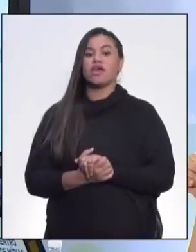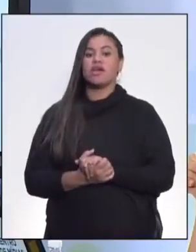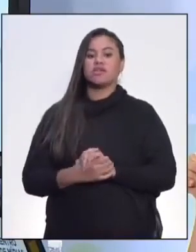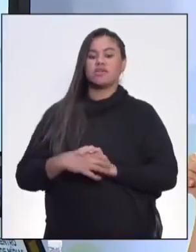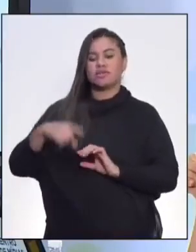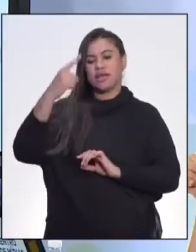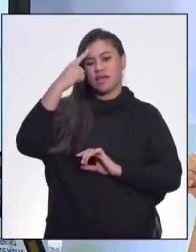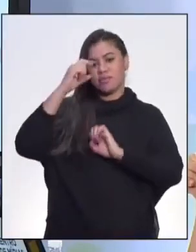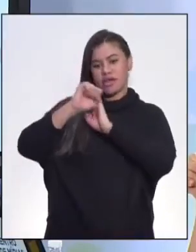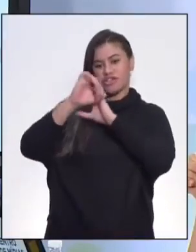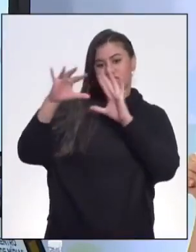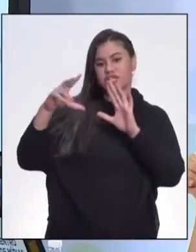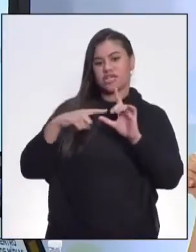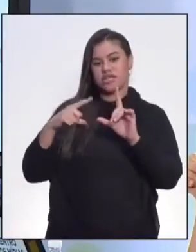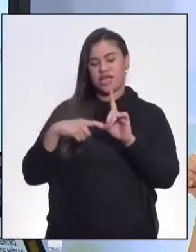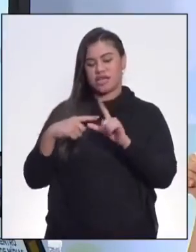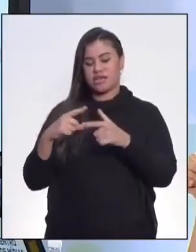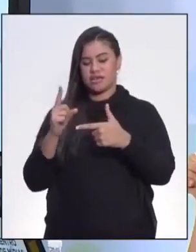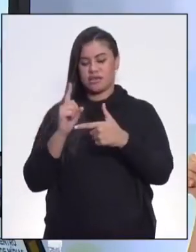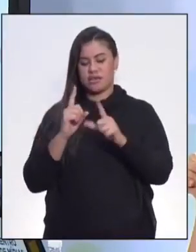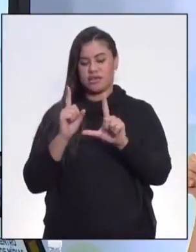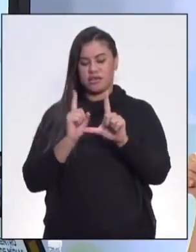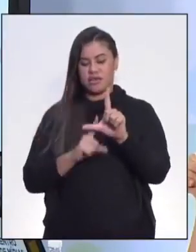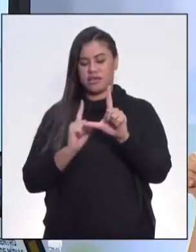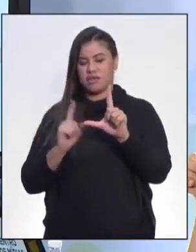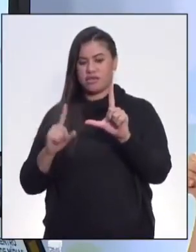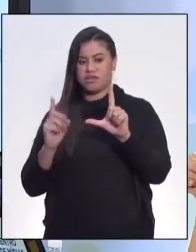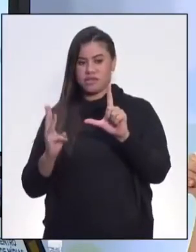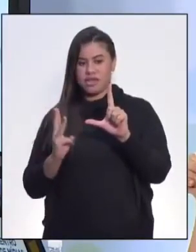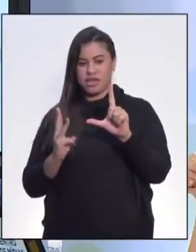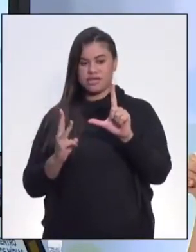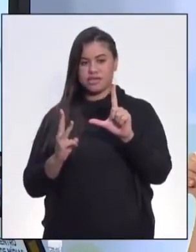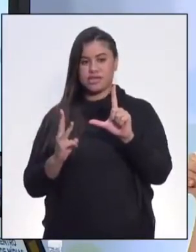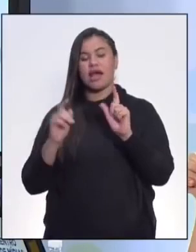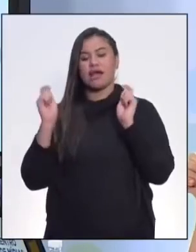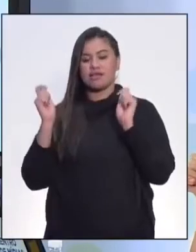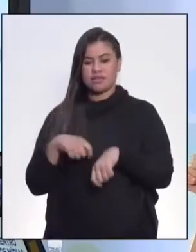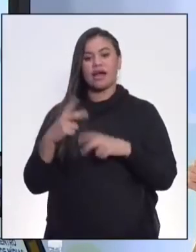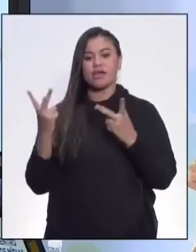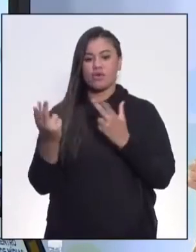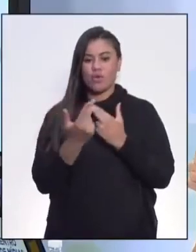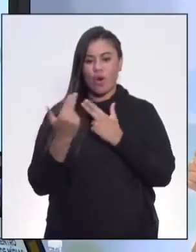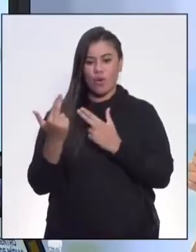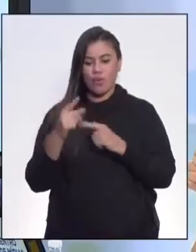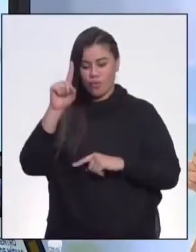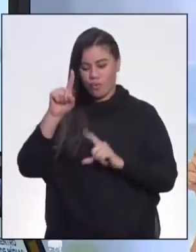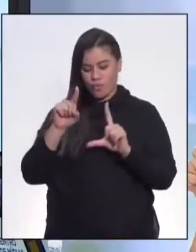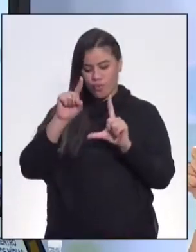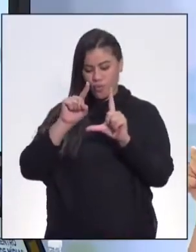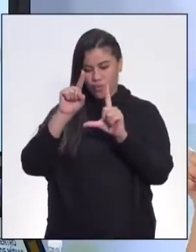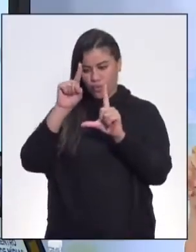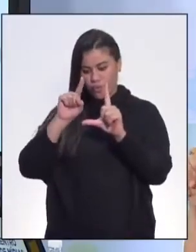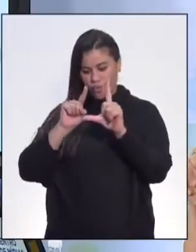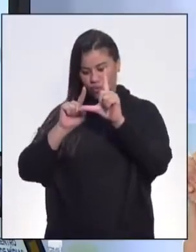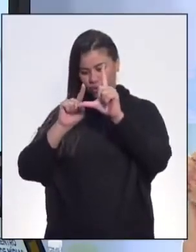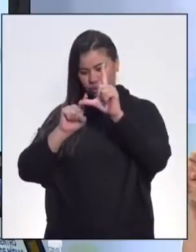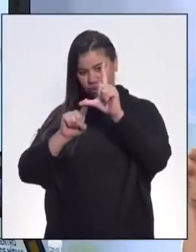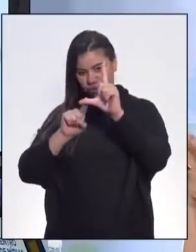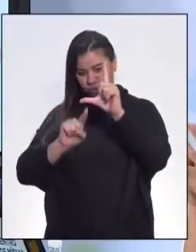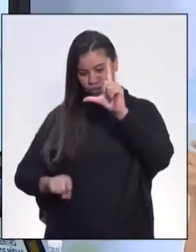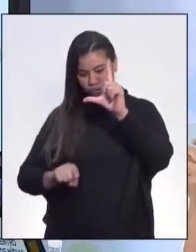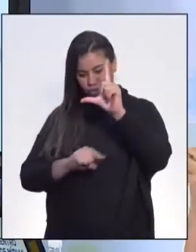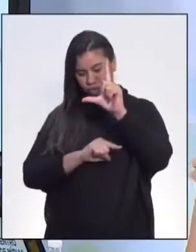imagina que você tem mais 3 unidades aqui. E aí você tem um ponto na mesma direção. Sim? Muito bom. E aqui,